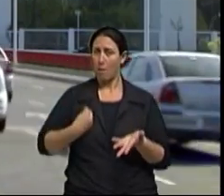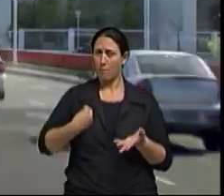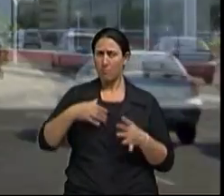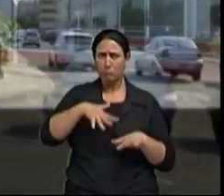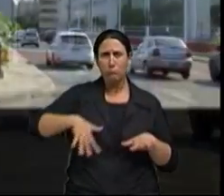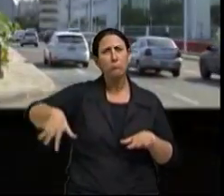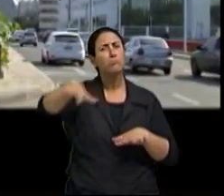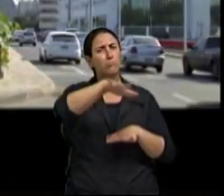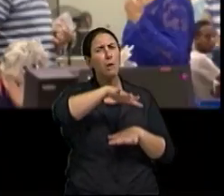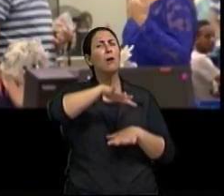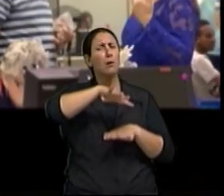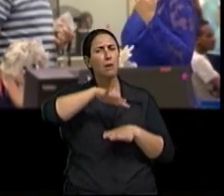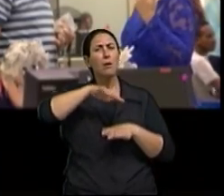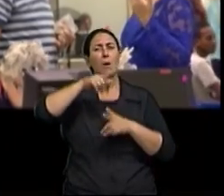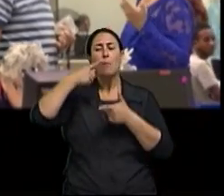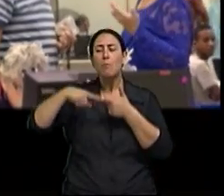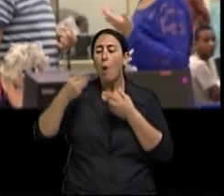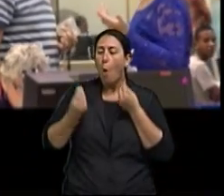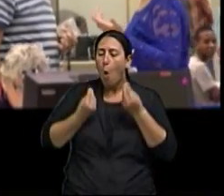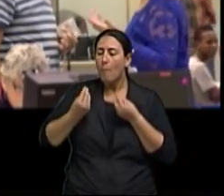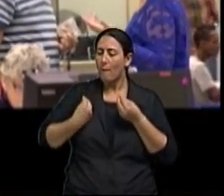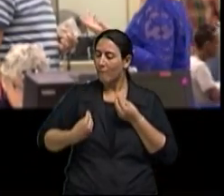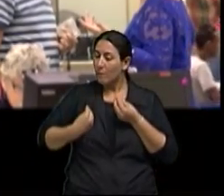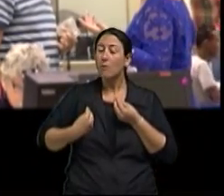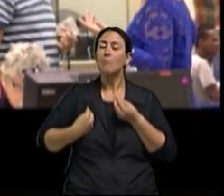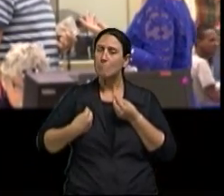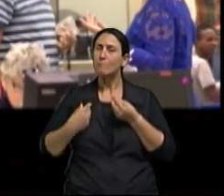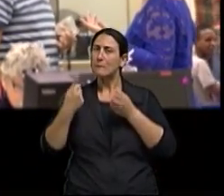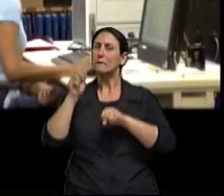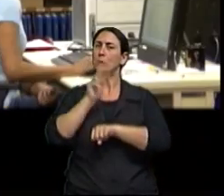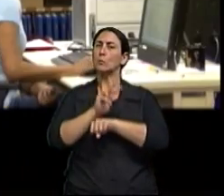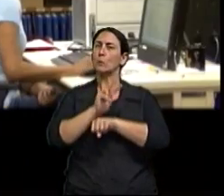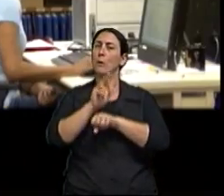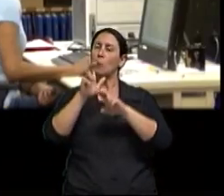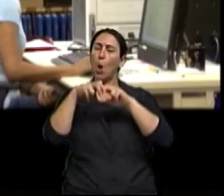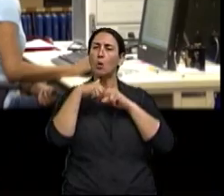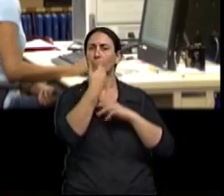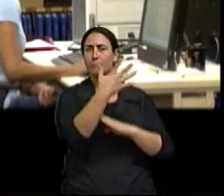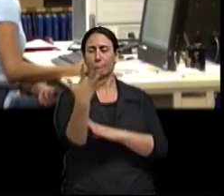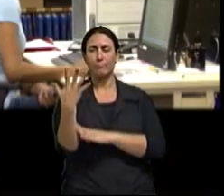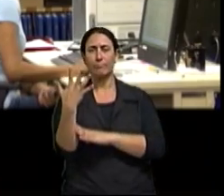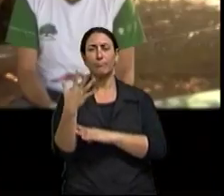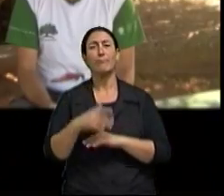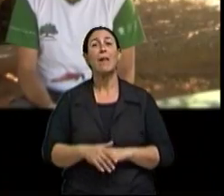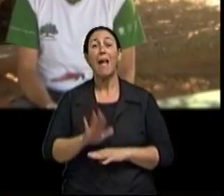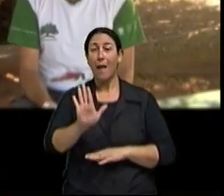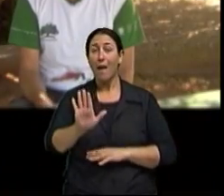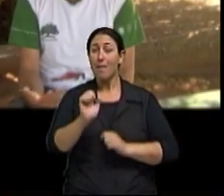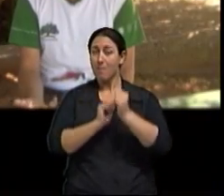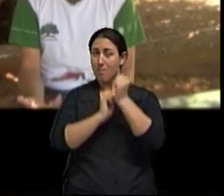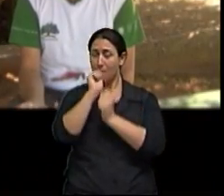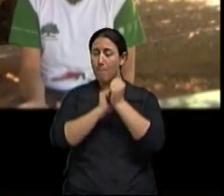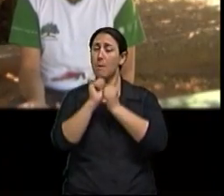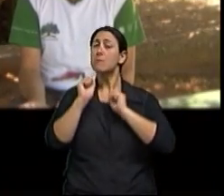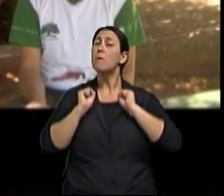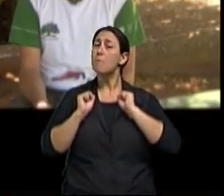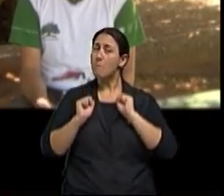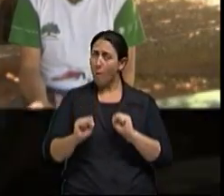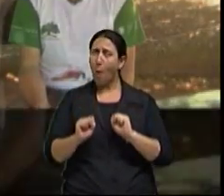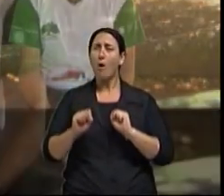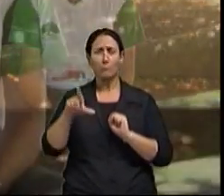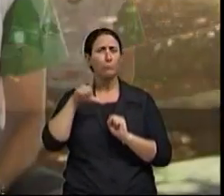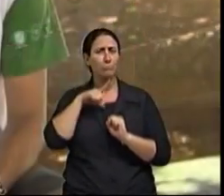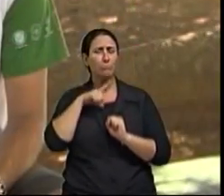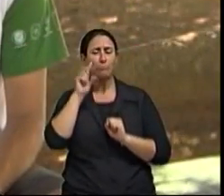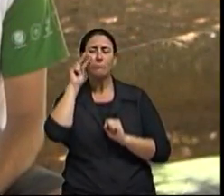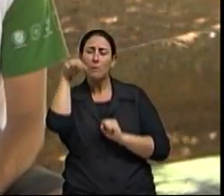ambiente natural. E é preciso repensar sobre essa realidade. As empresas podem desenvolver várias ações e as pessoas físicas dentro